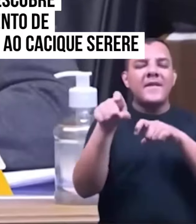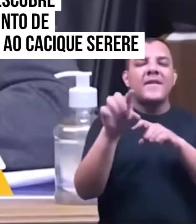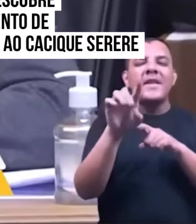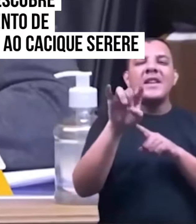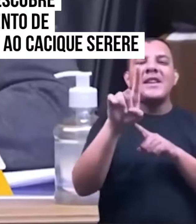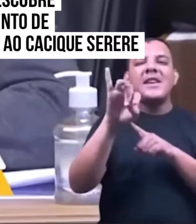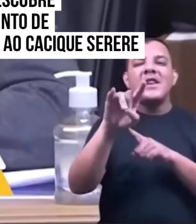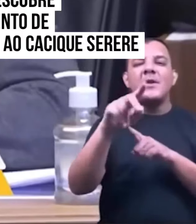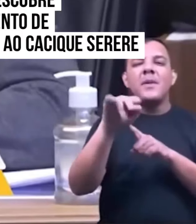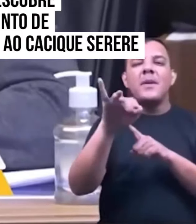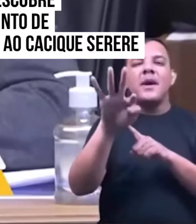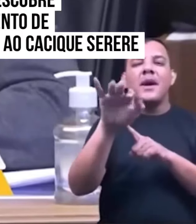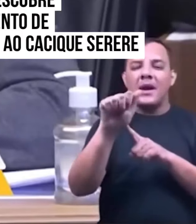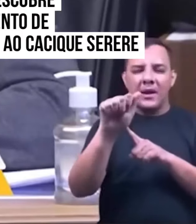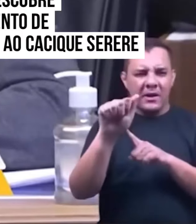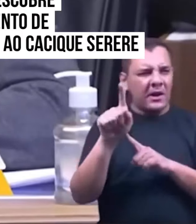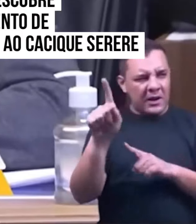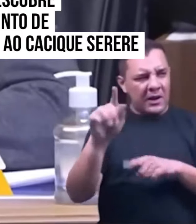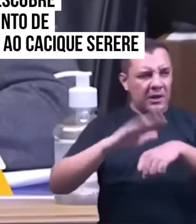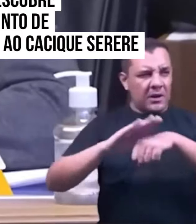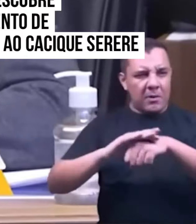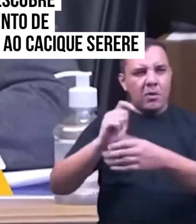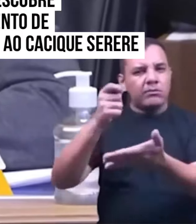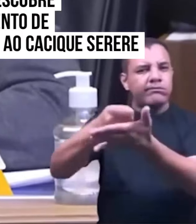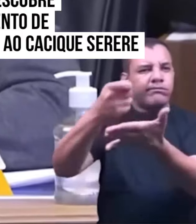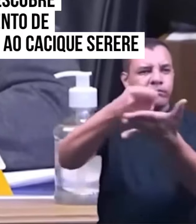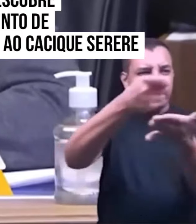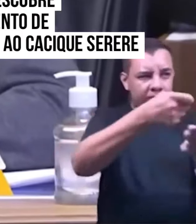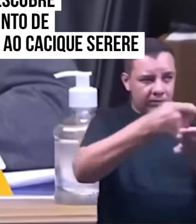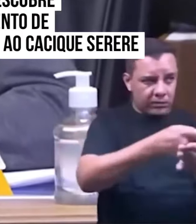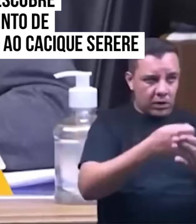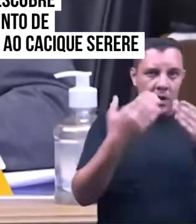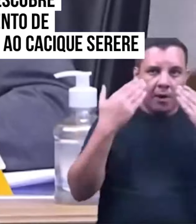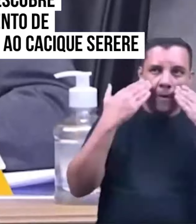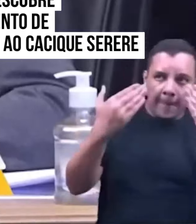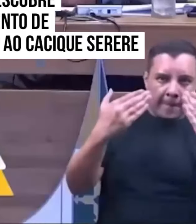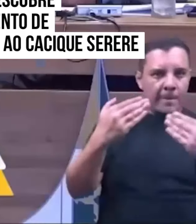senhor para trazer seu povo para a frente do quartel?